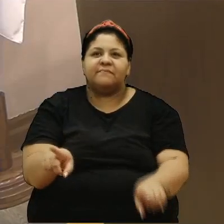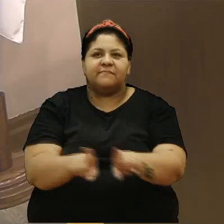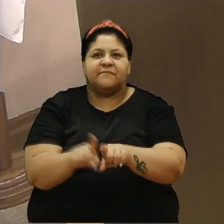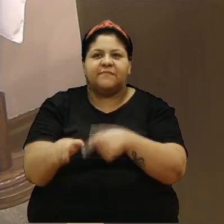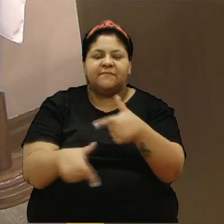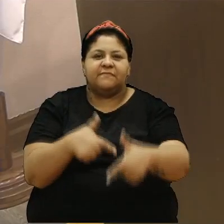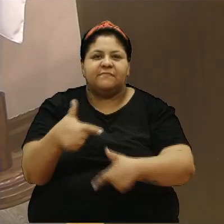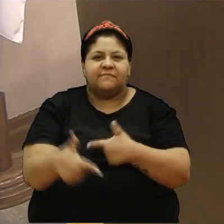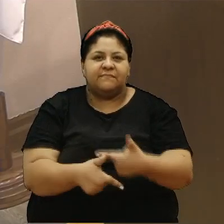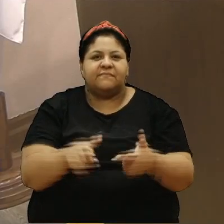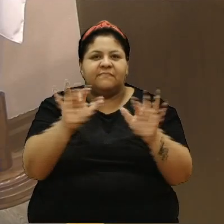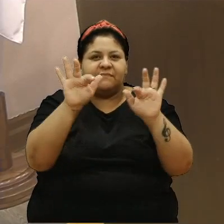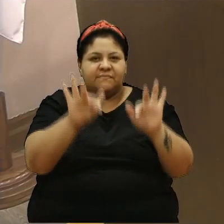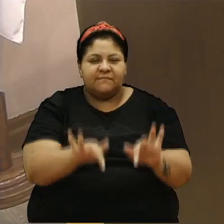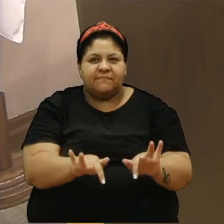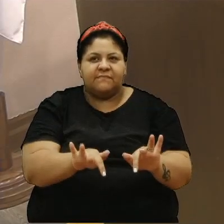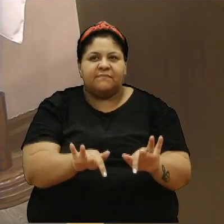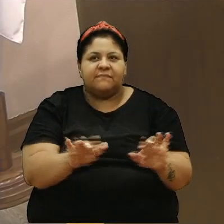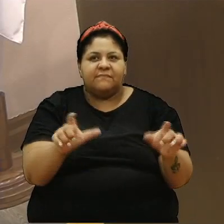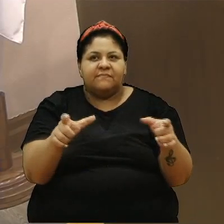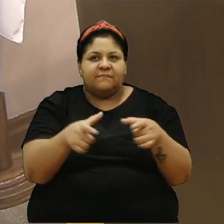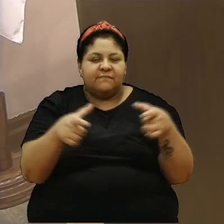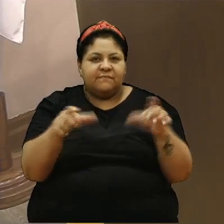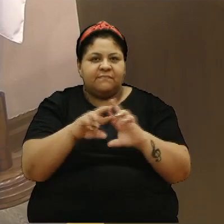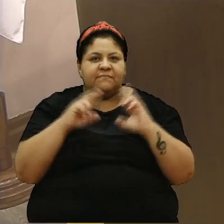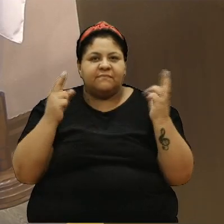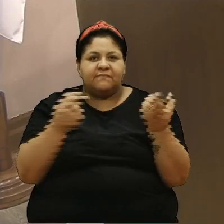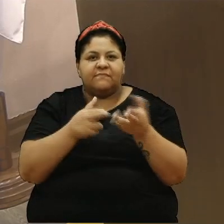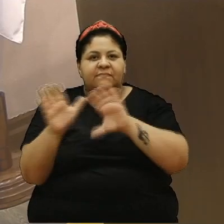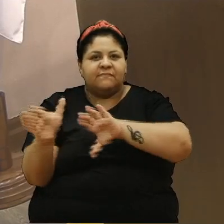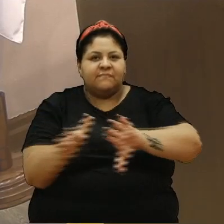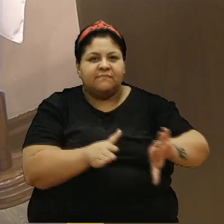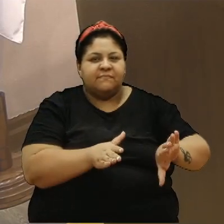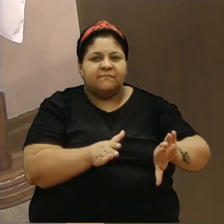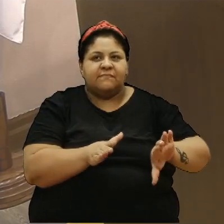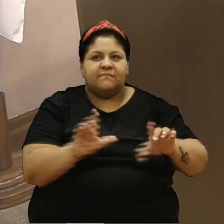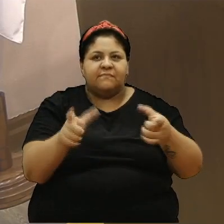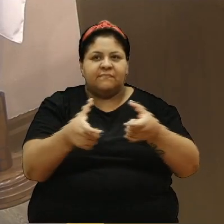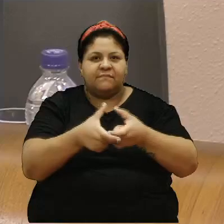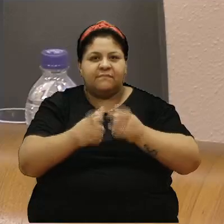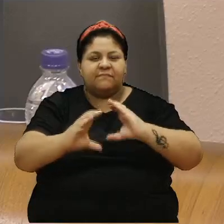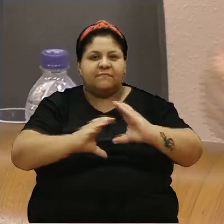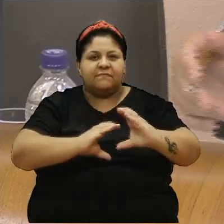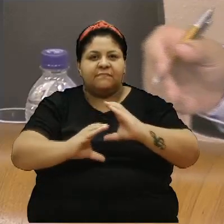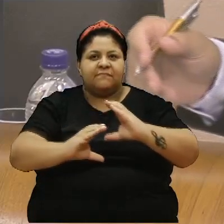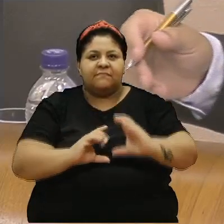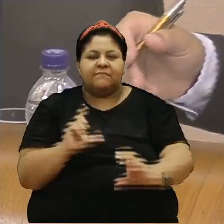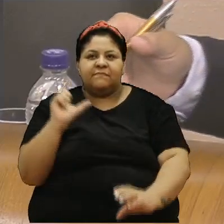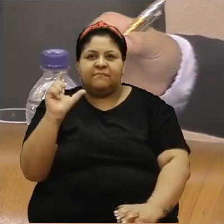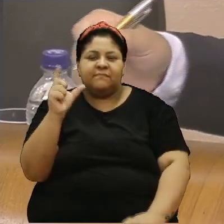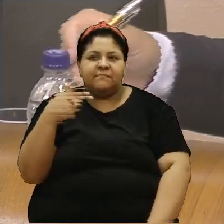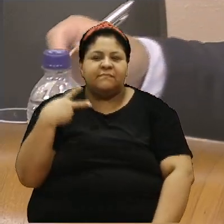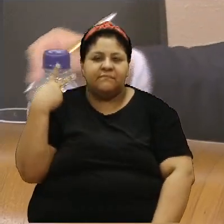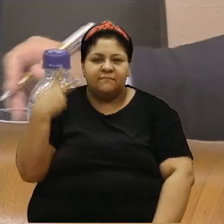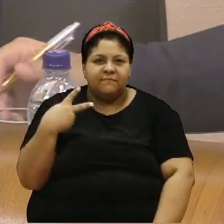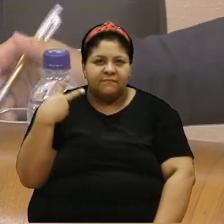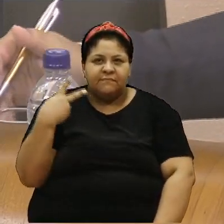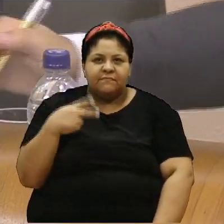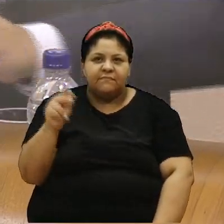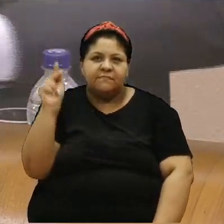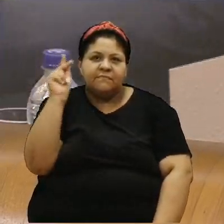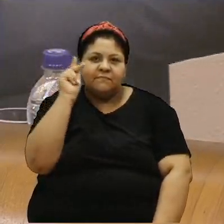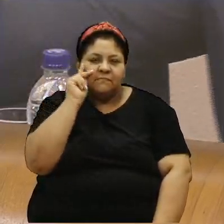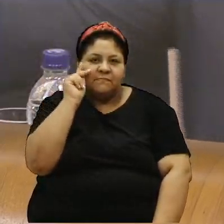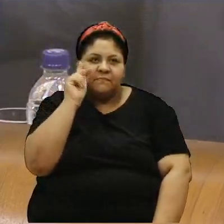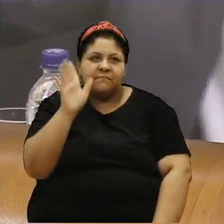trabalho. Encerrado o grande expediente, passemos ao espaço do pequeno expediente. Com a palavra, vereador Cláudio